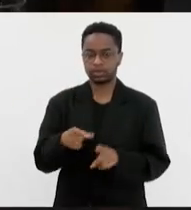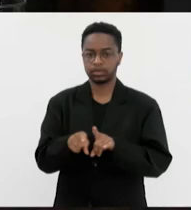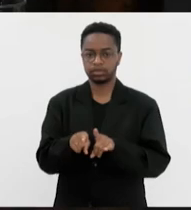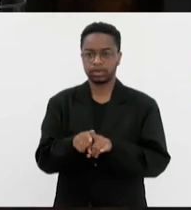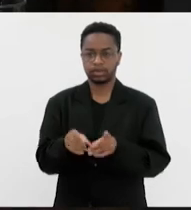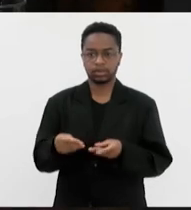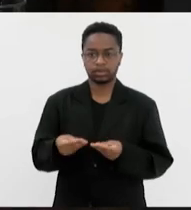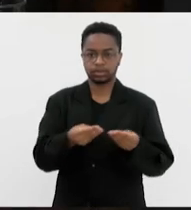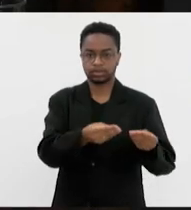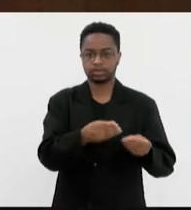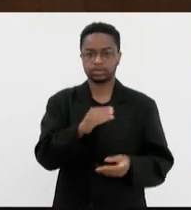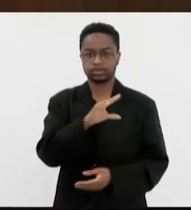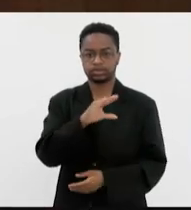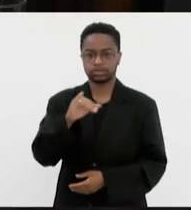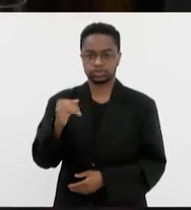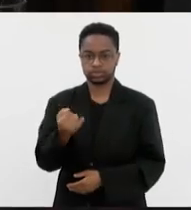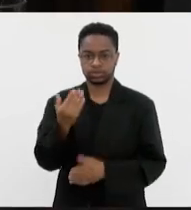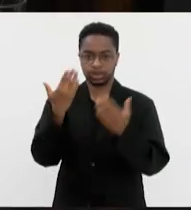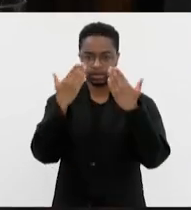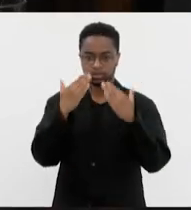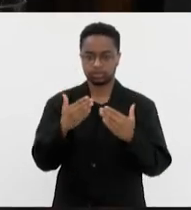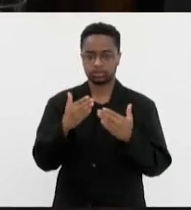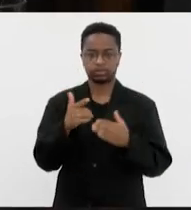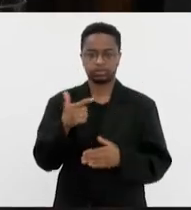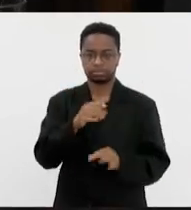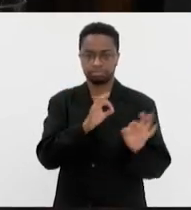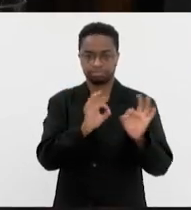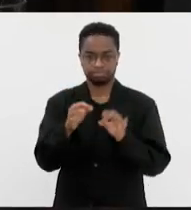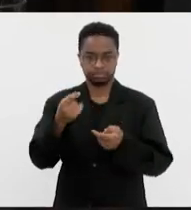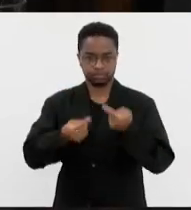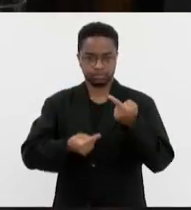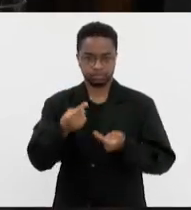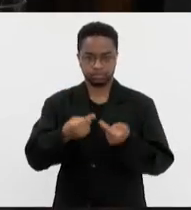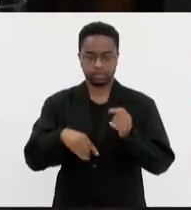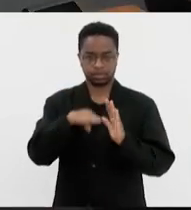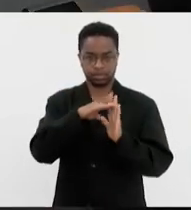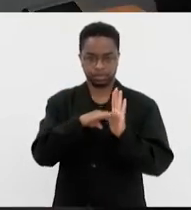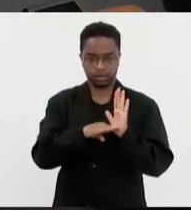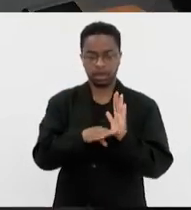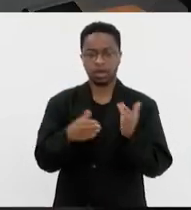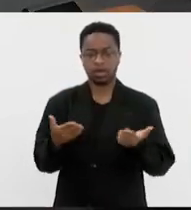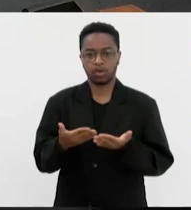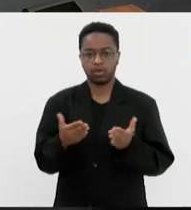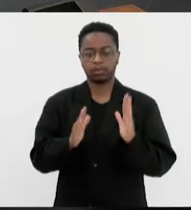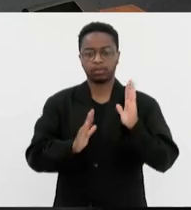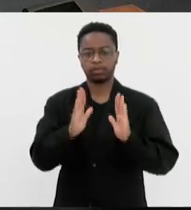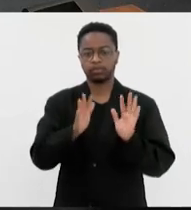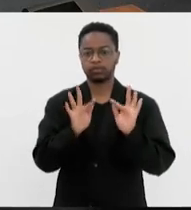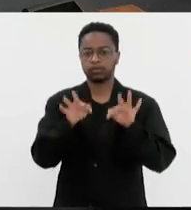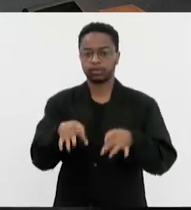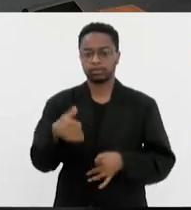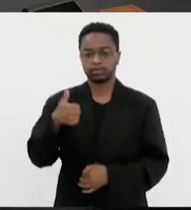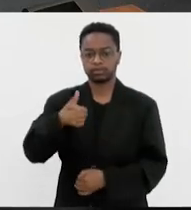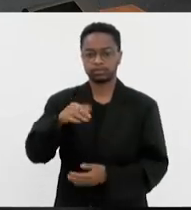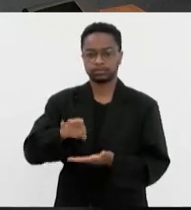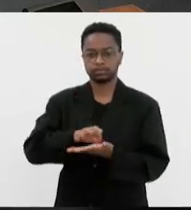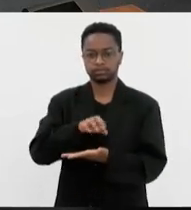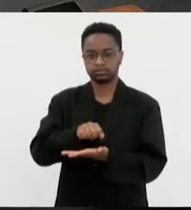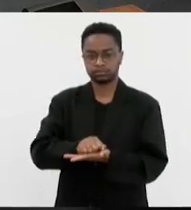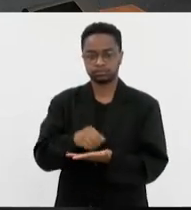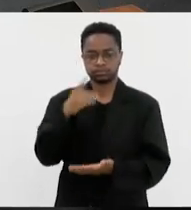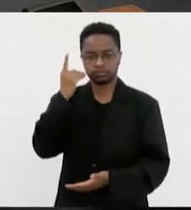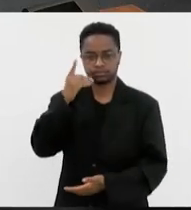remete à CCJ. Obrigado. Para análise. Nada mais havendo a tratar na ordem do dia, passa ao expediente final com o primeiro orador,